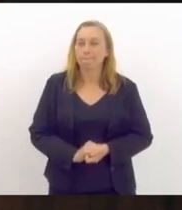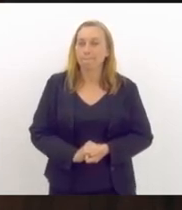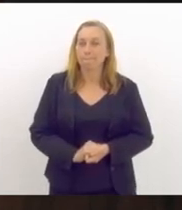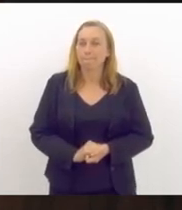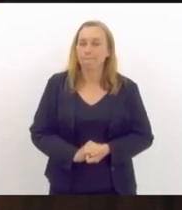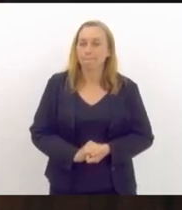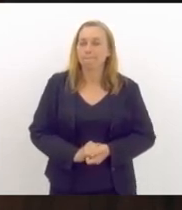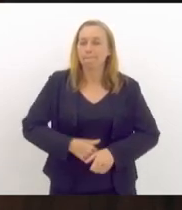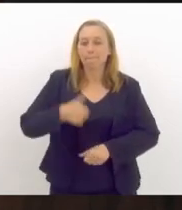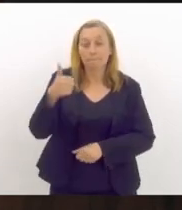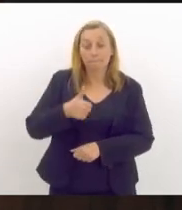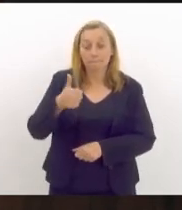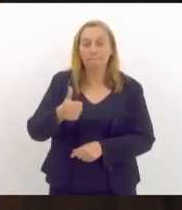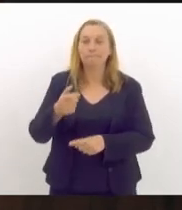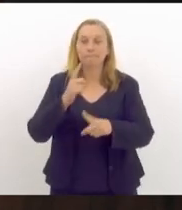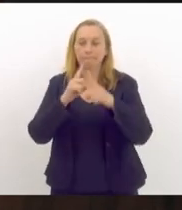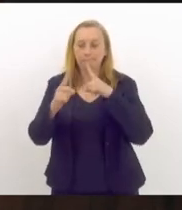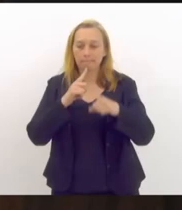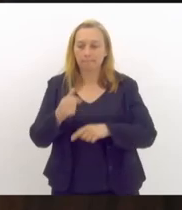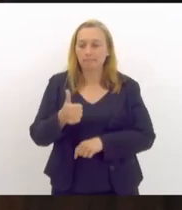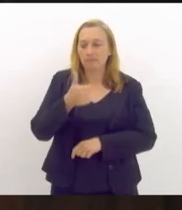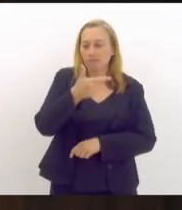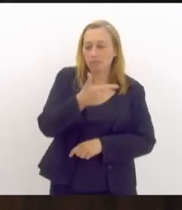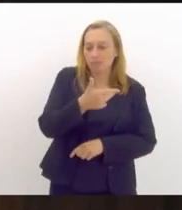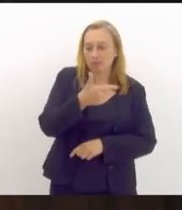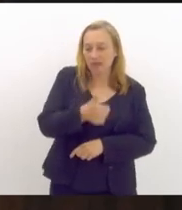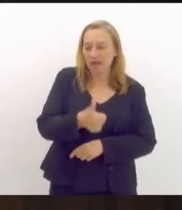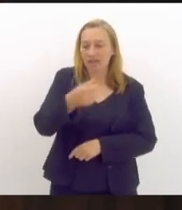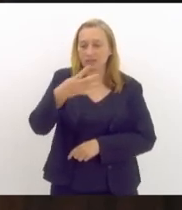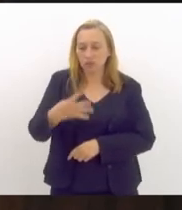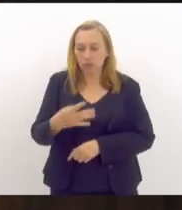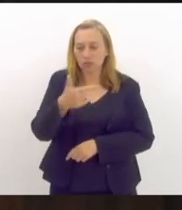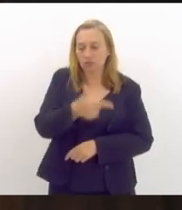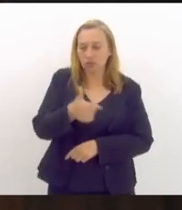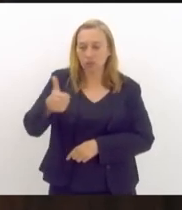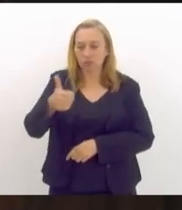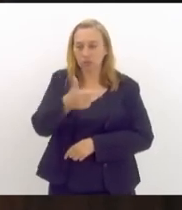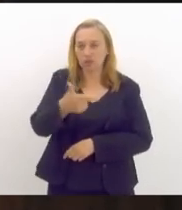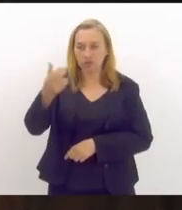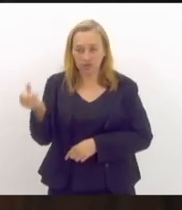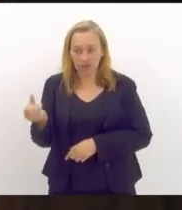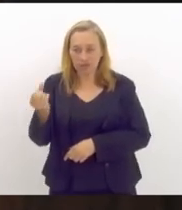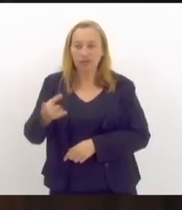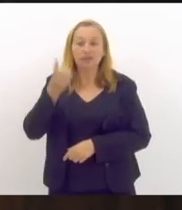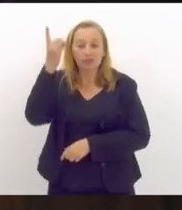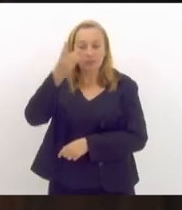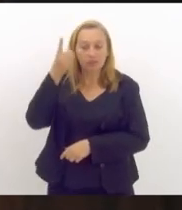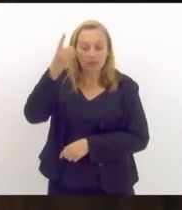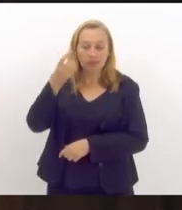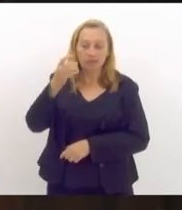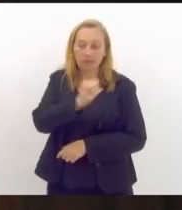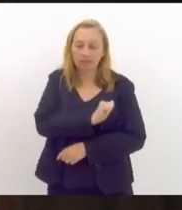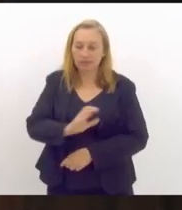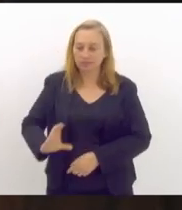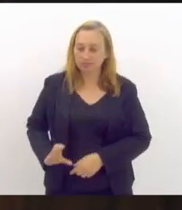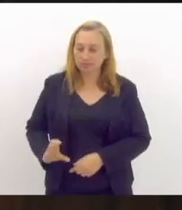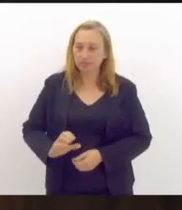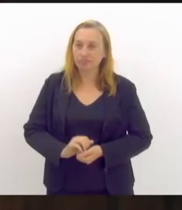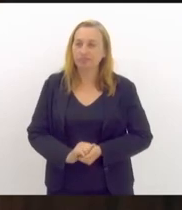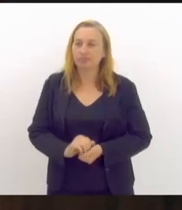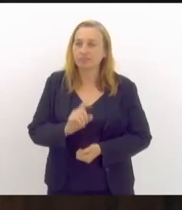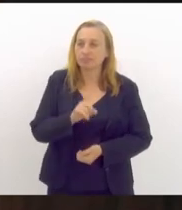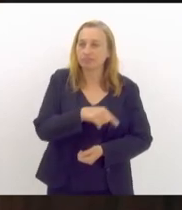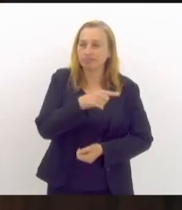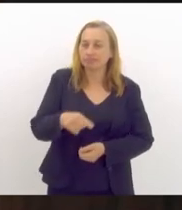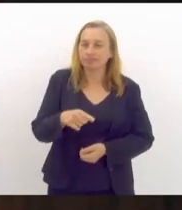em primeira discussão projeto de lei número 1421 de 2016 de autoria Deputado André Siciliano que proíbe